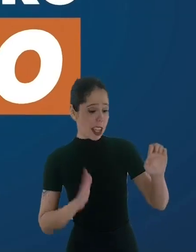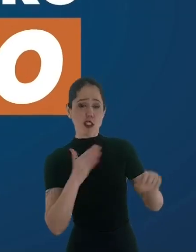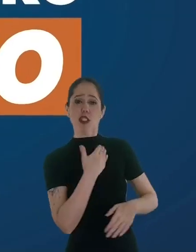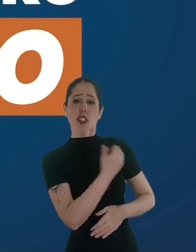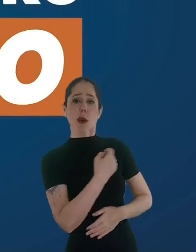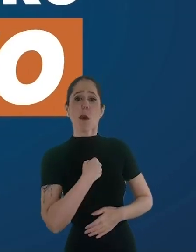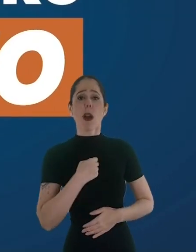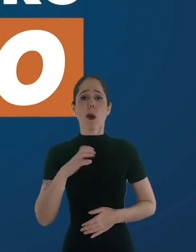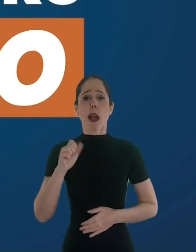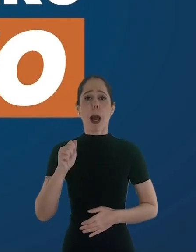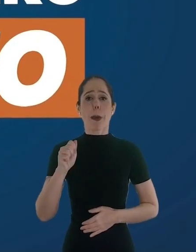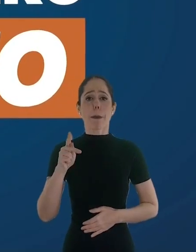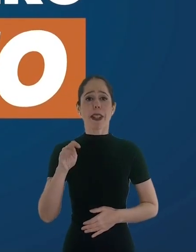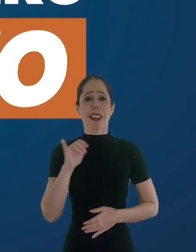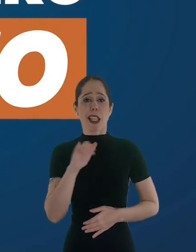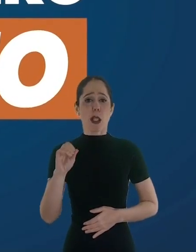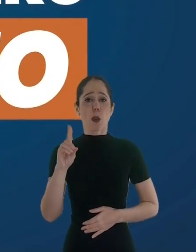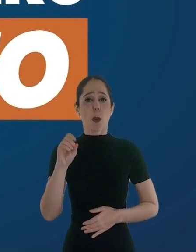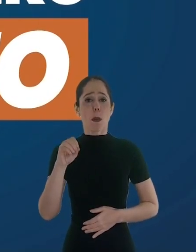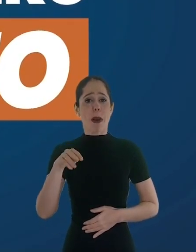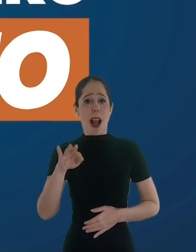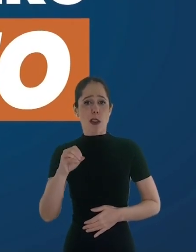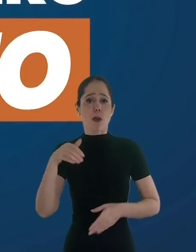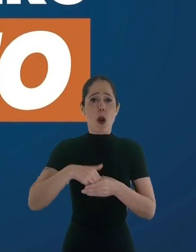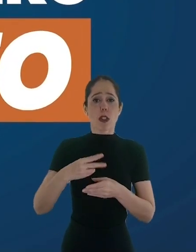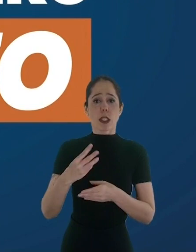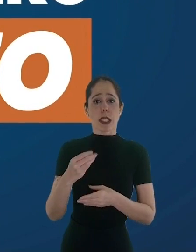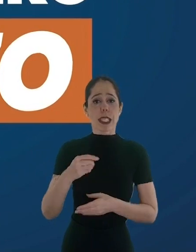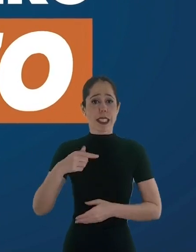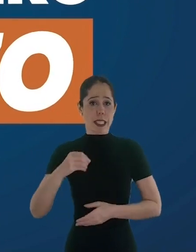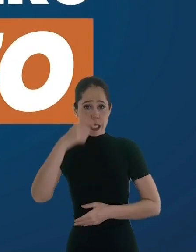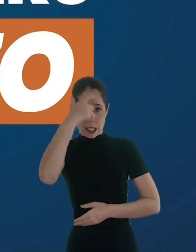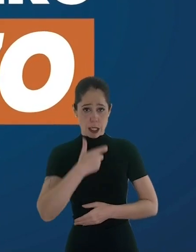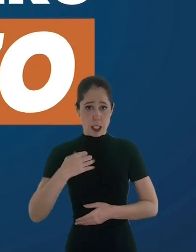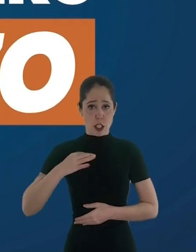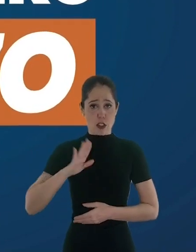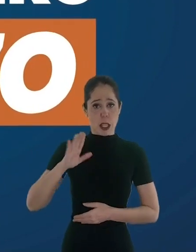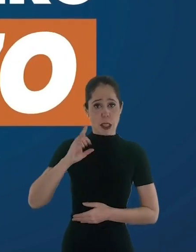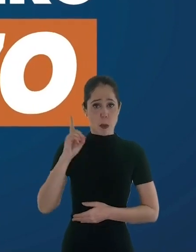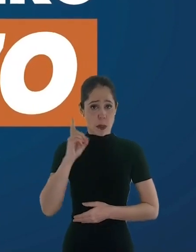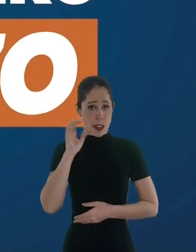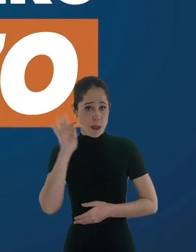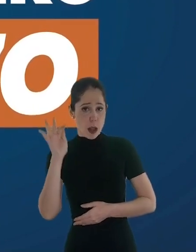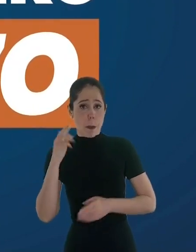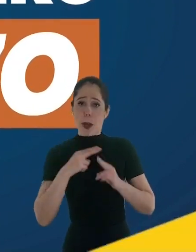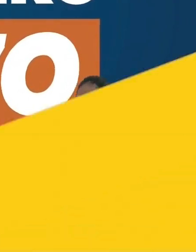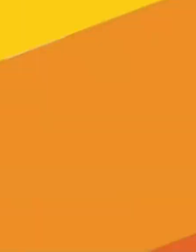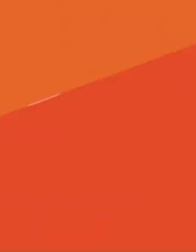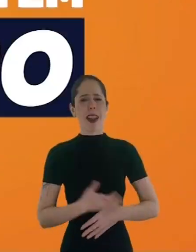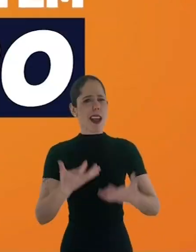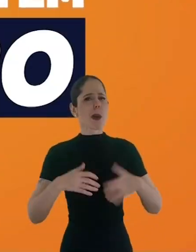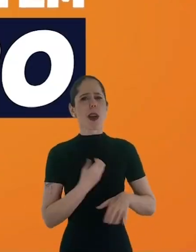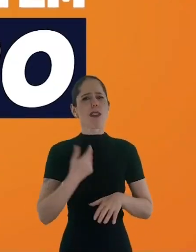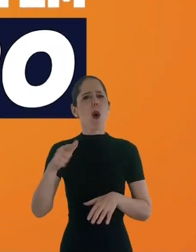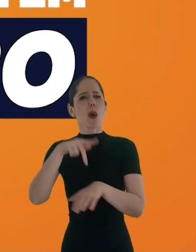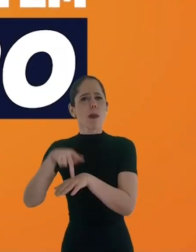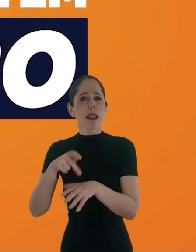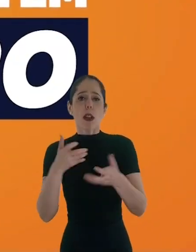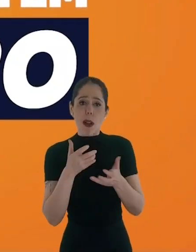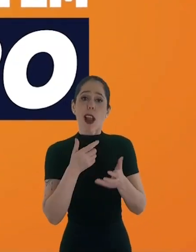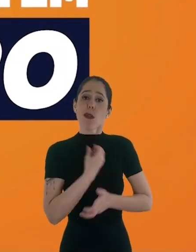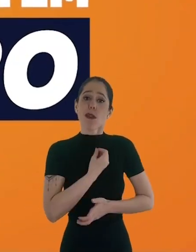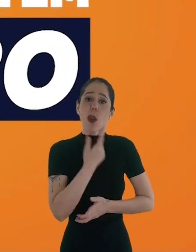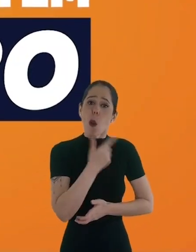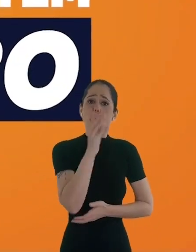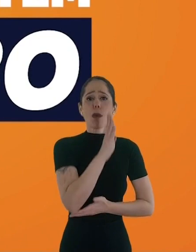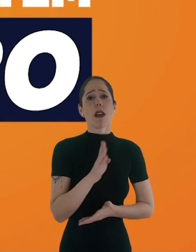A esquerda já me chamou de capitã do mato. Vote 3070 Samila Monteiro para candidata a deputada federal para que isso nunca mais ocorra. Eu não quero viver em